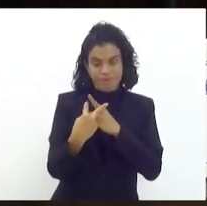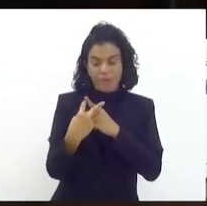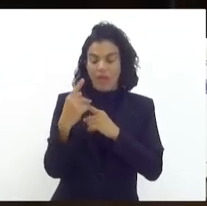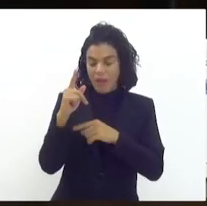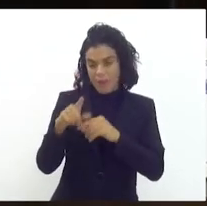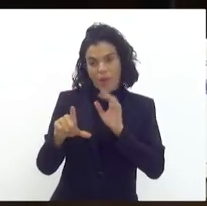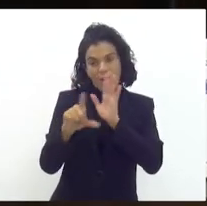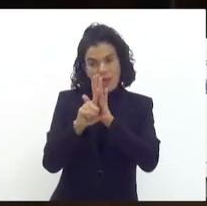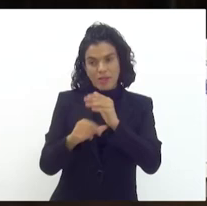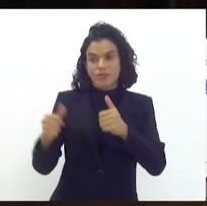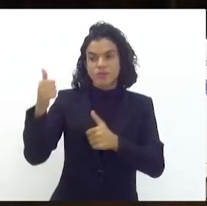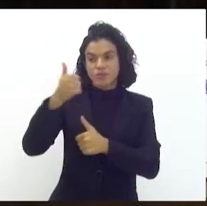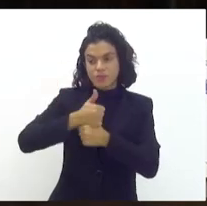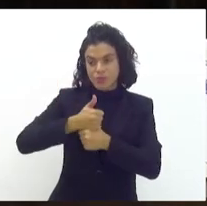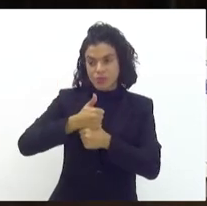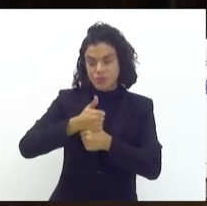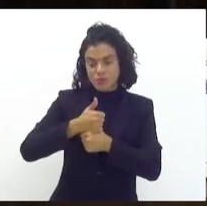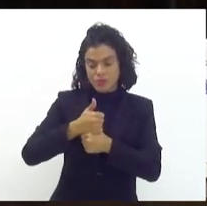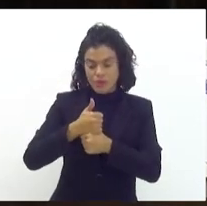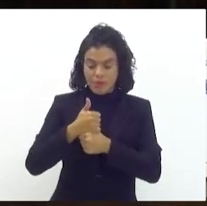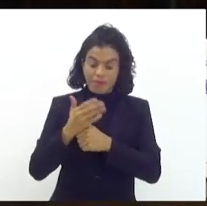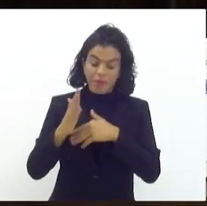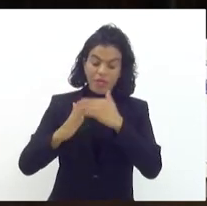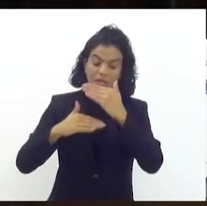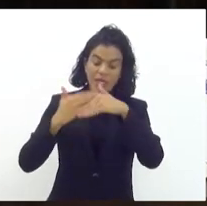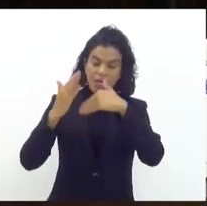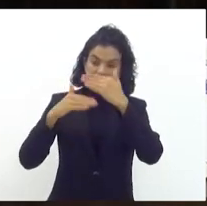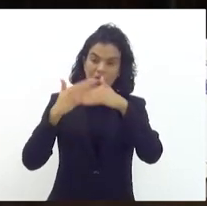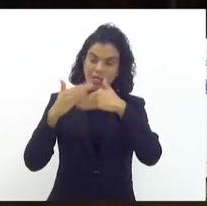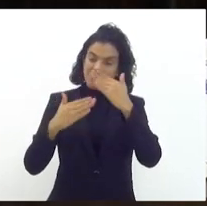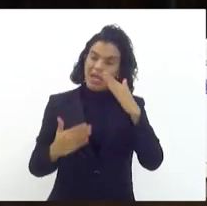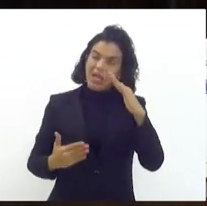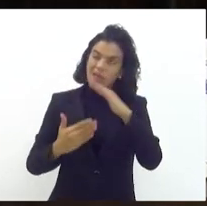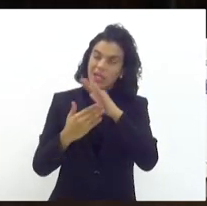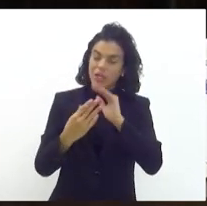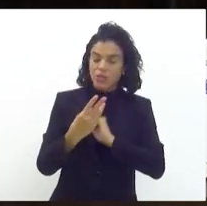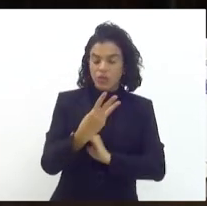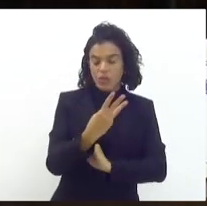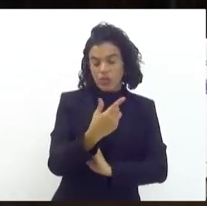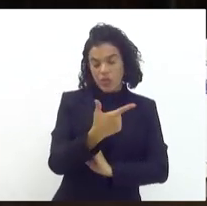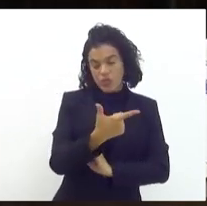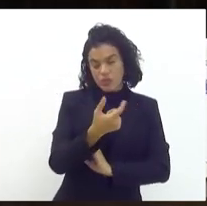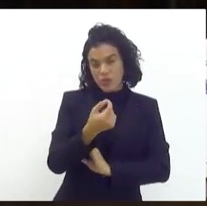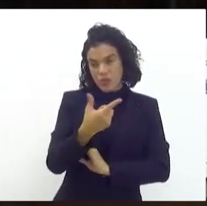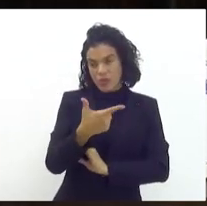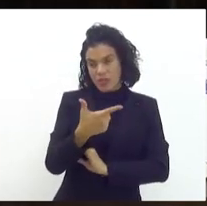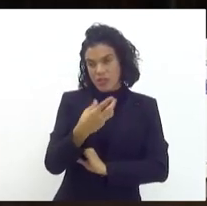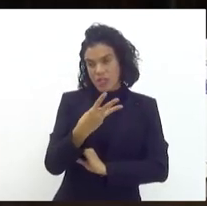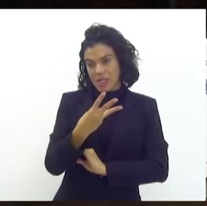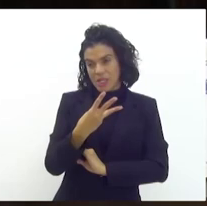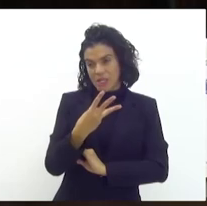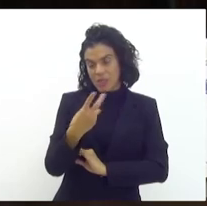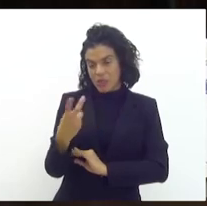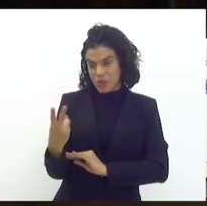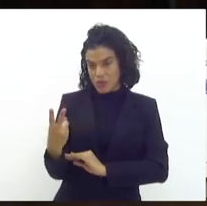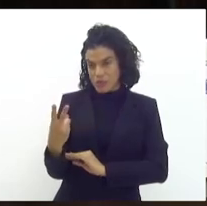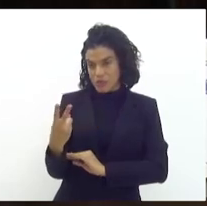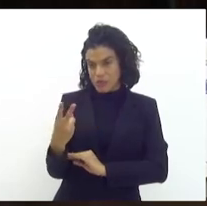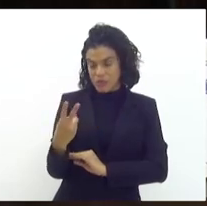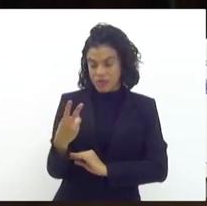substitutivo mesmo cresceria até 2032 você não me falha a memória cresceria